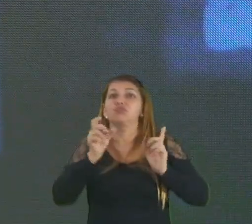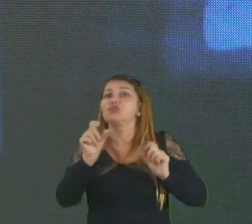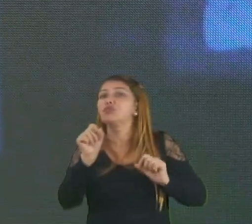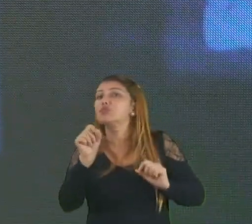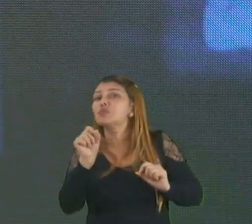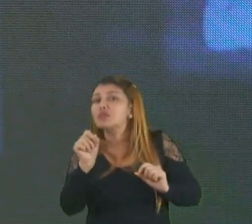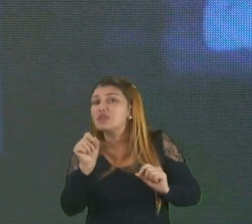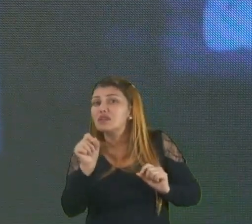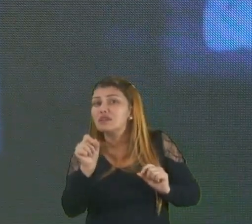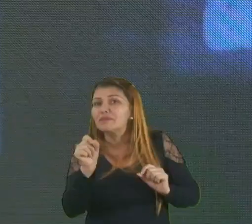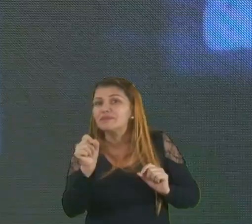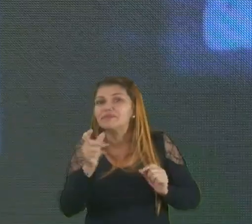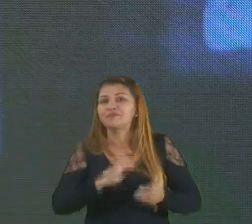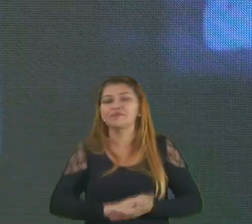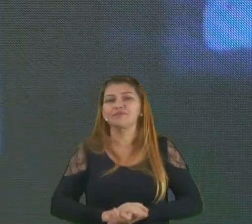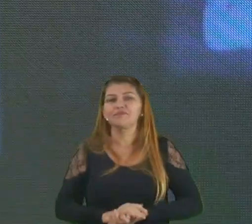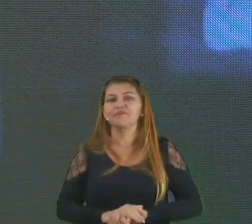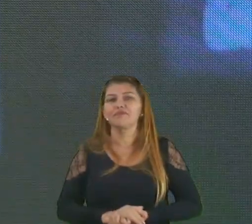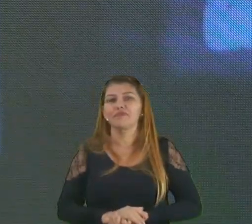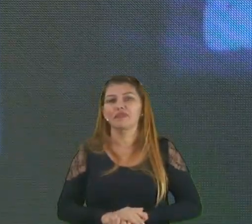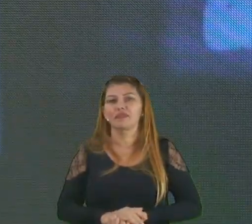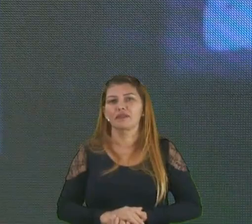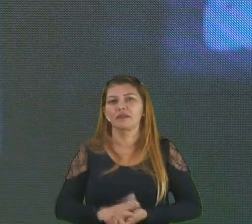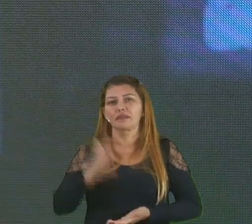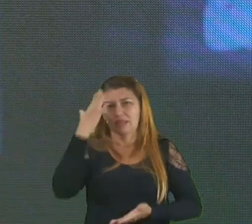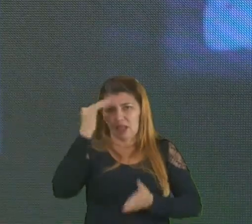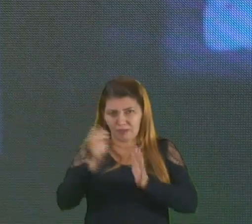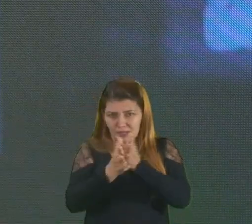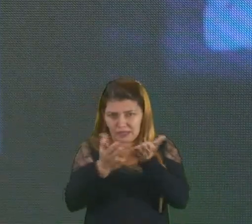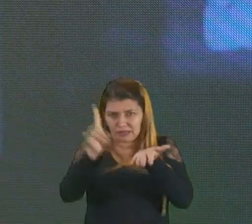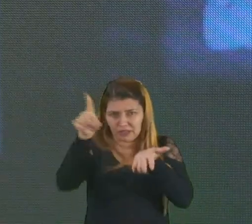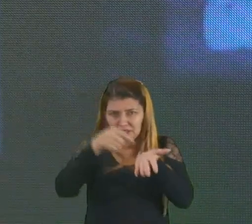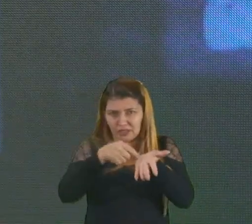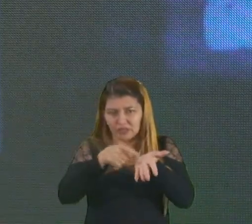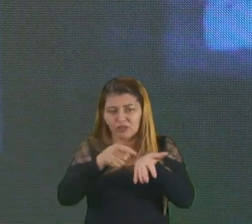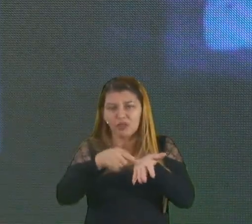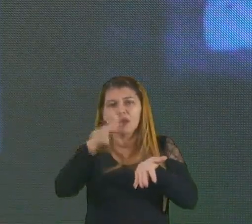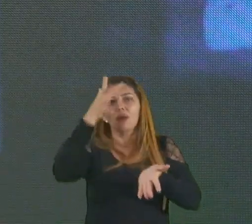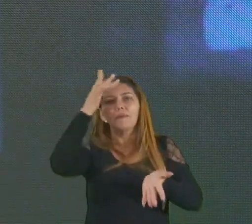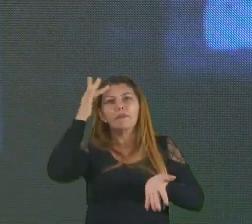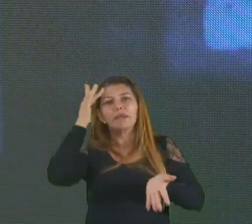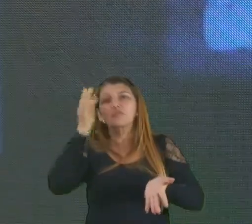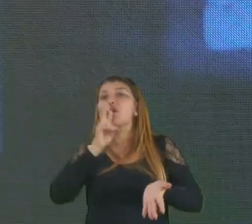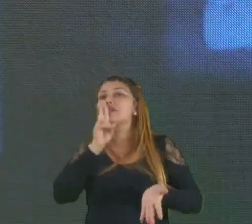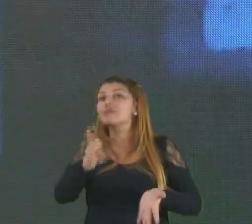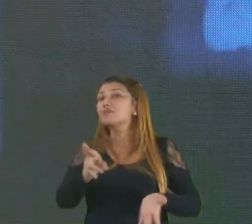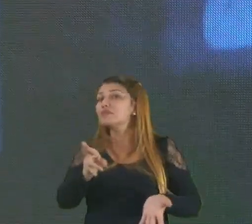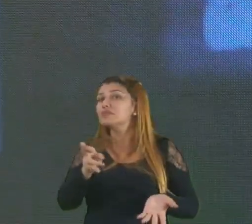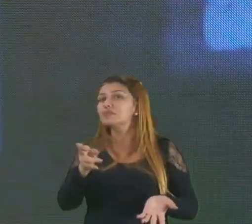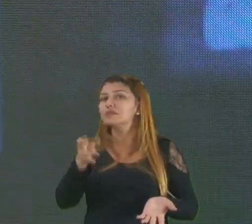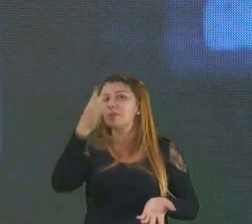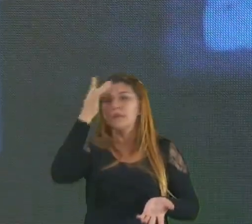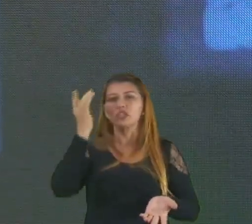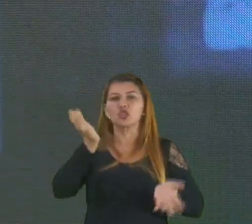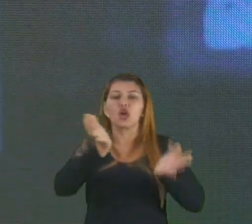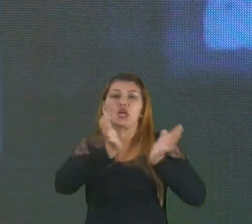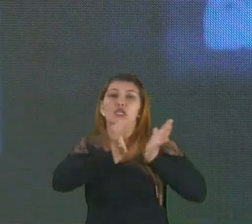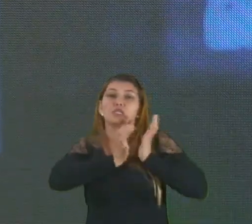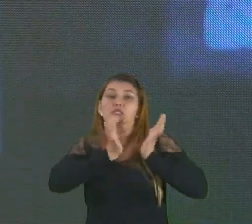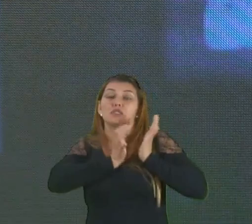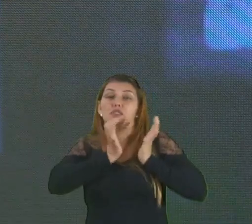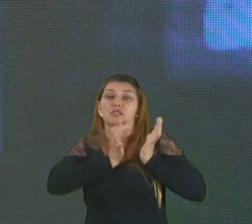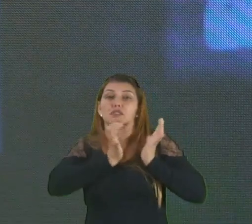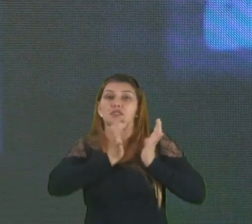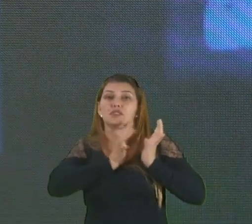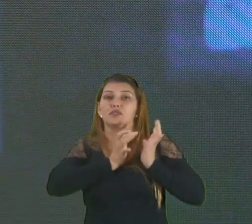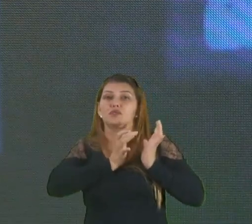com eles? Vamos ver se vocês conhecem a Bíblia. Aqueles que querem ficar ricos,